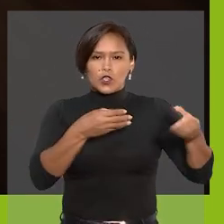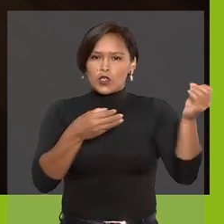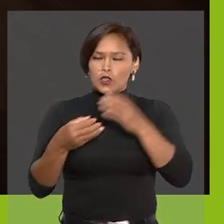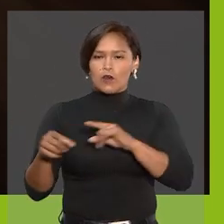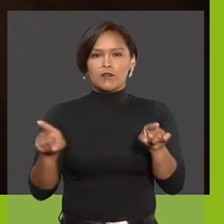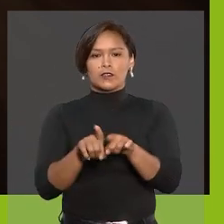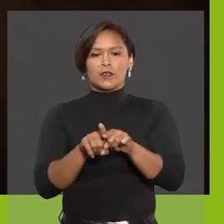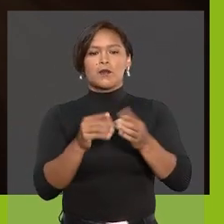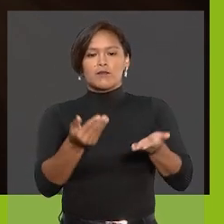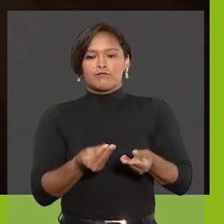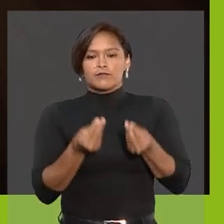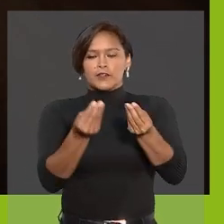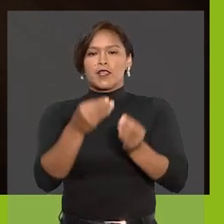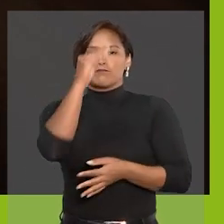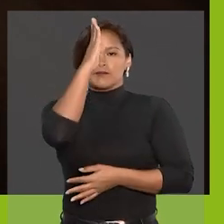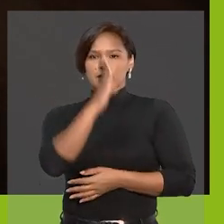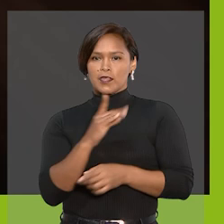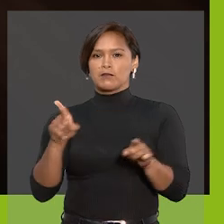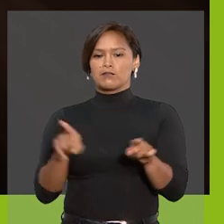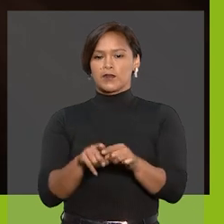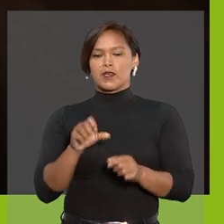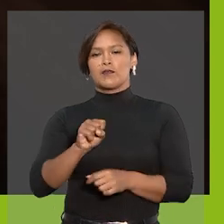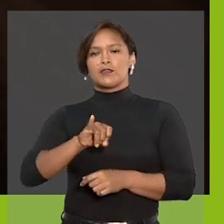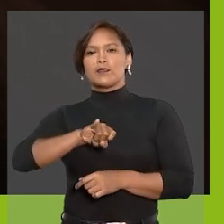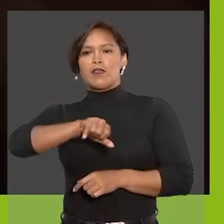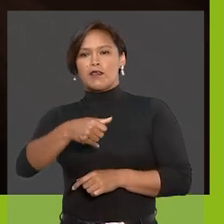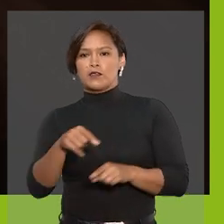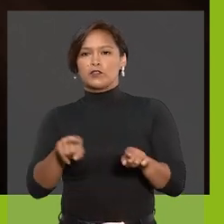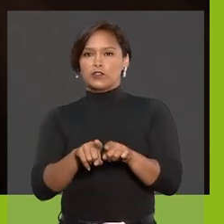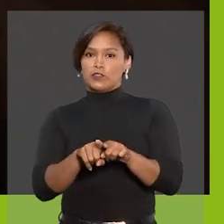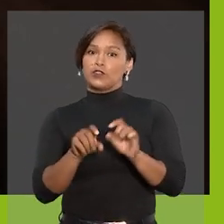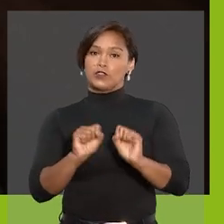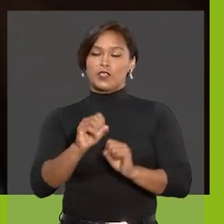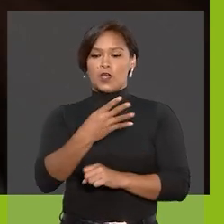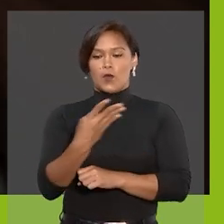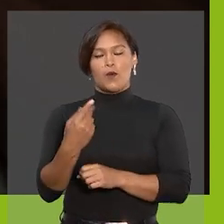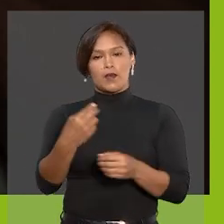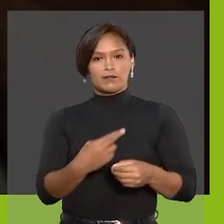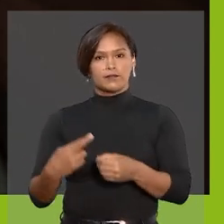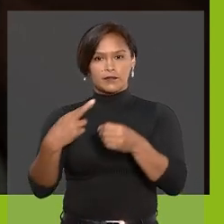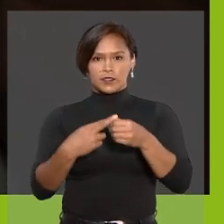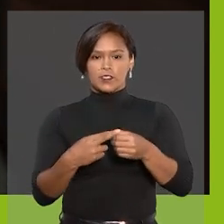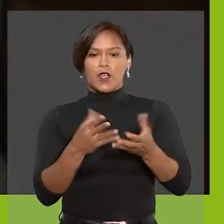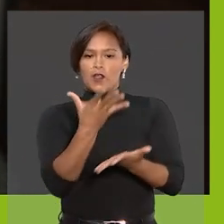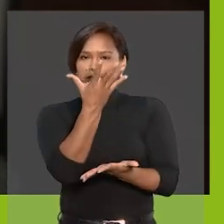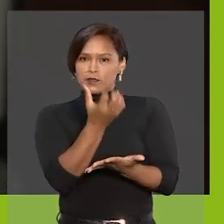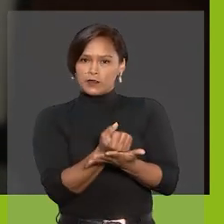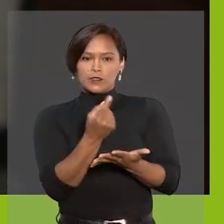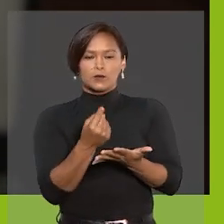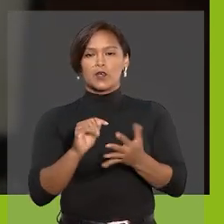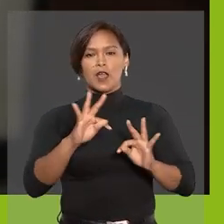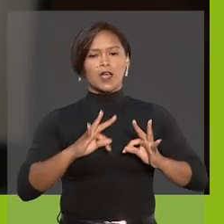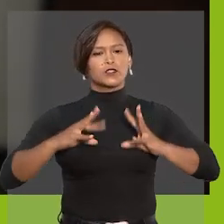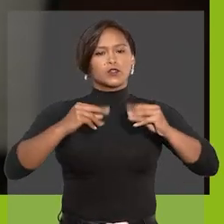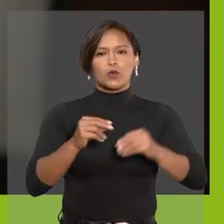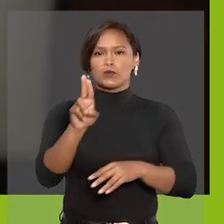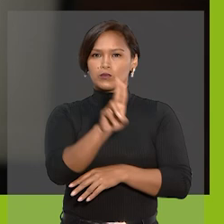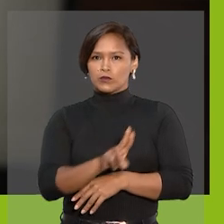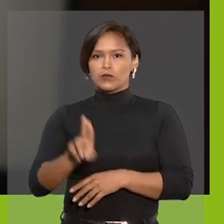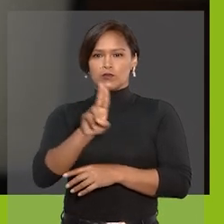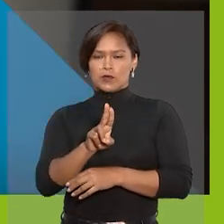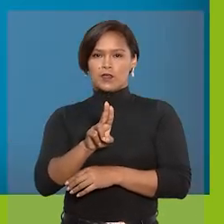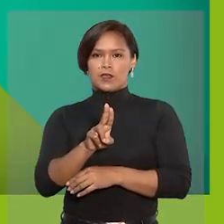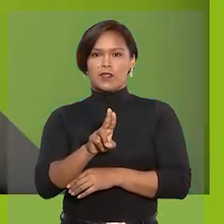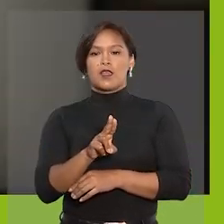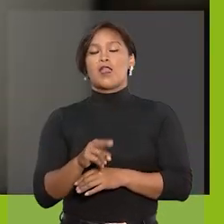foram cedidos gratuitamente pelo Tribunal Regional Federal da 4ª Região e está disponível a todos os usuários.